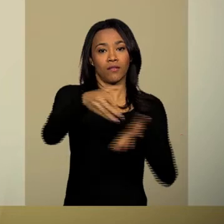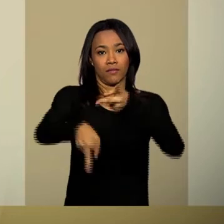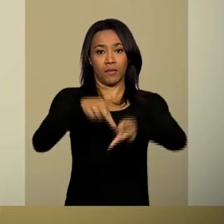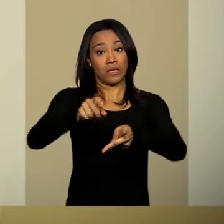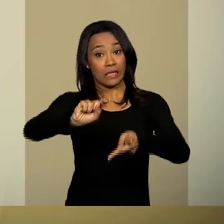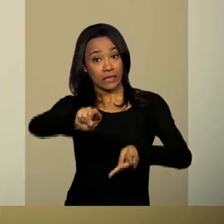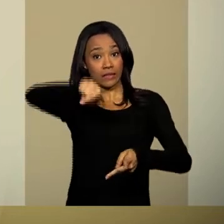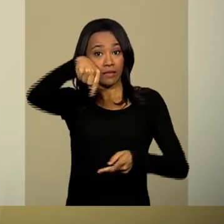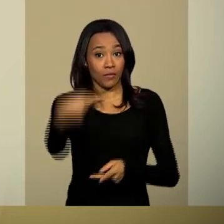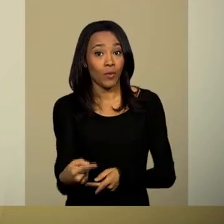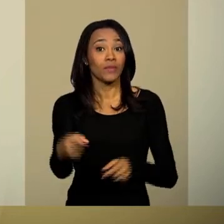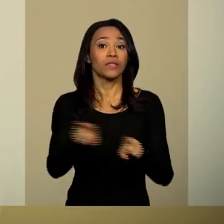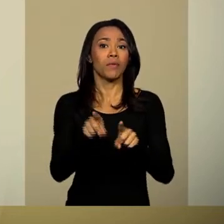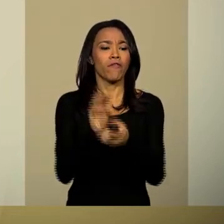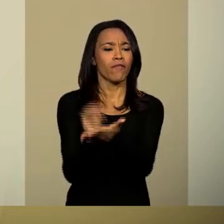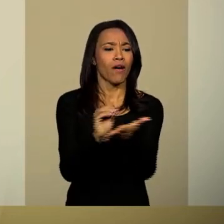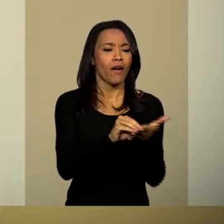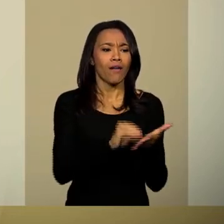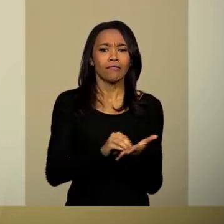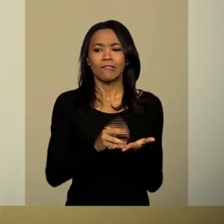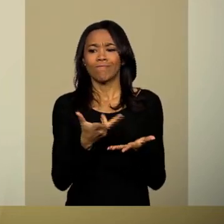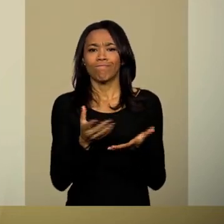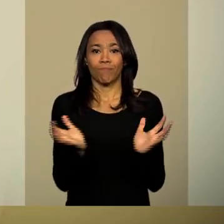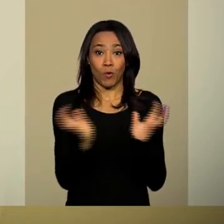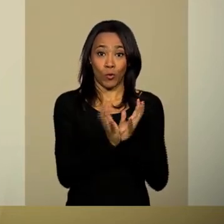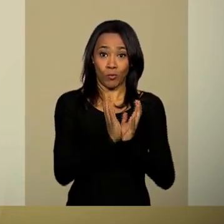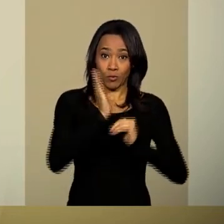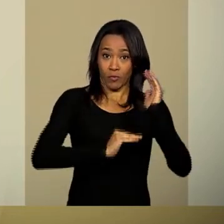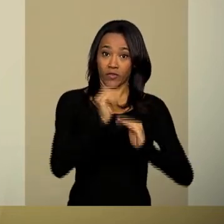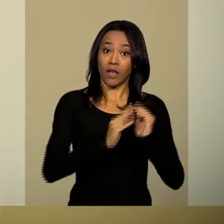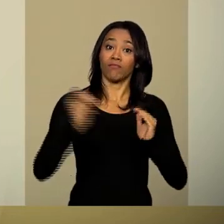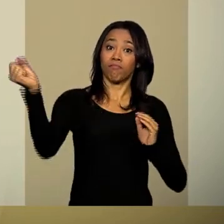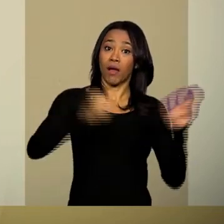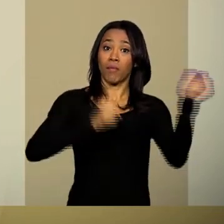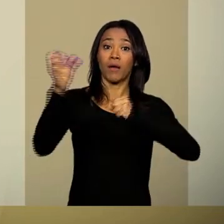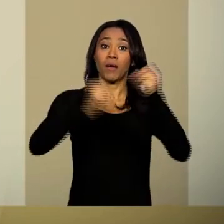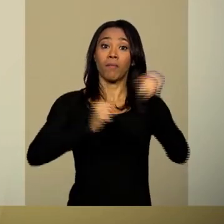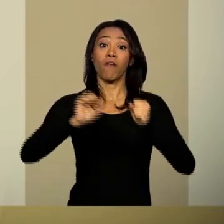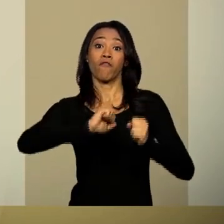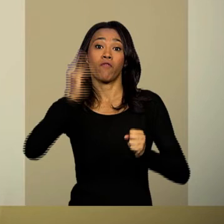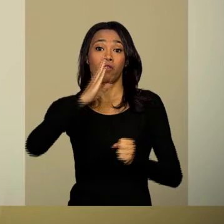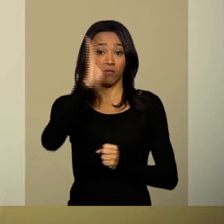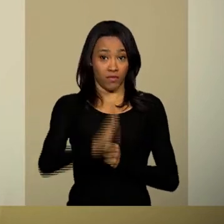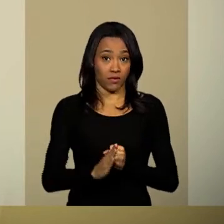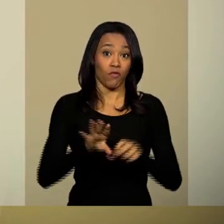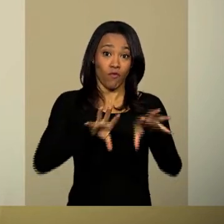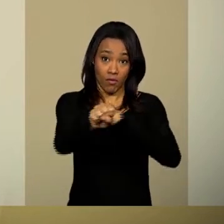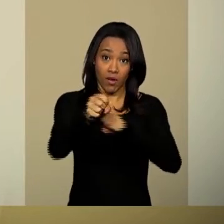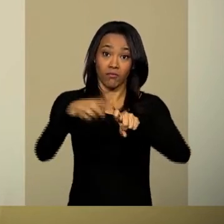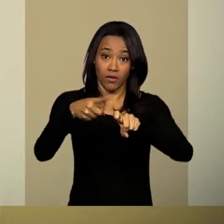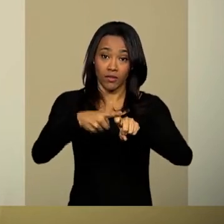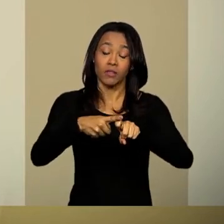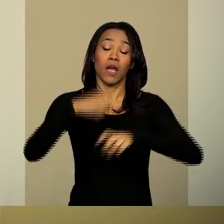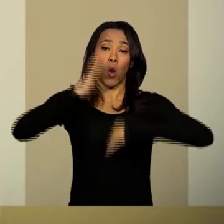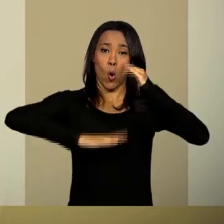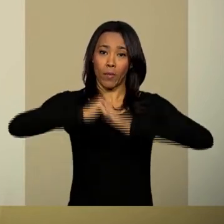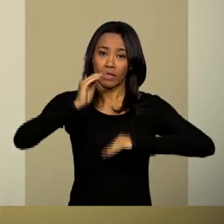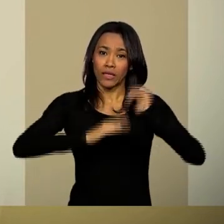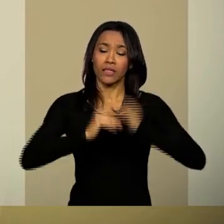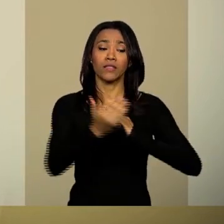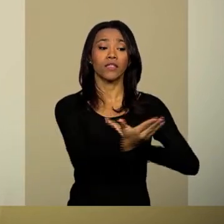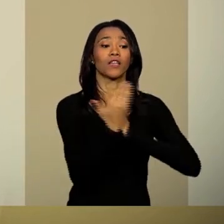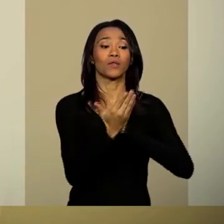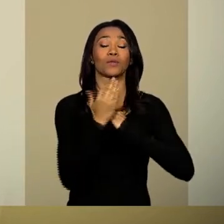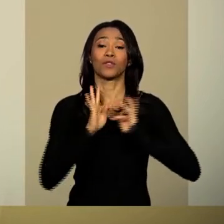depois completamos as nossas equipes com médicos formados fora do país com a competência e a ajuda de